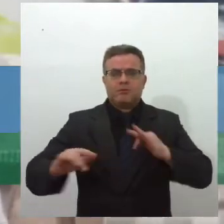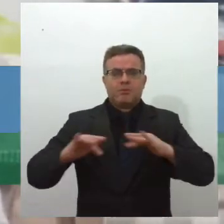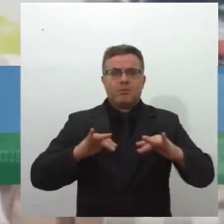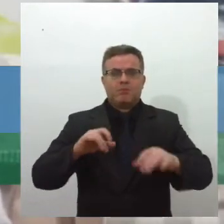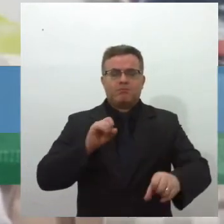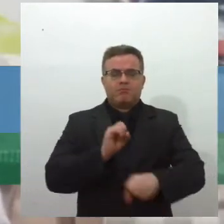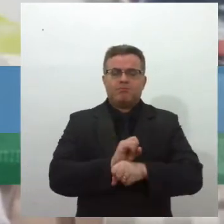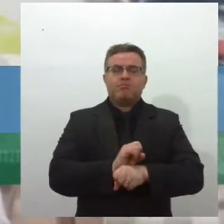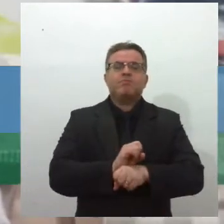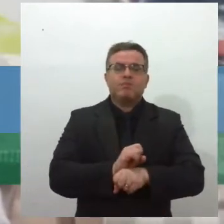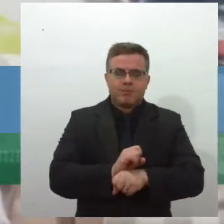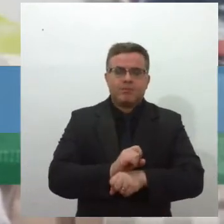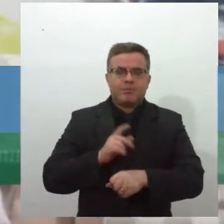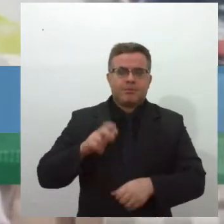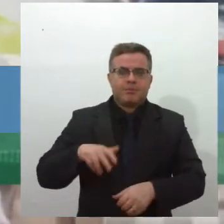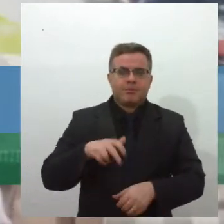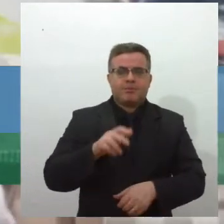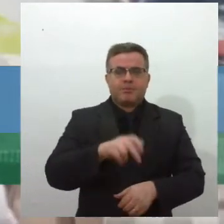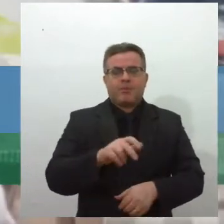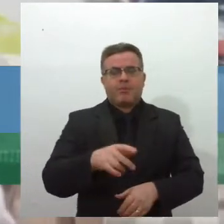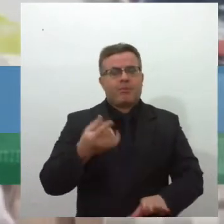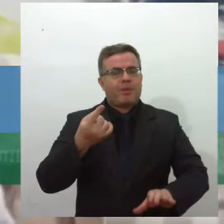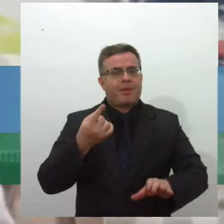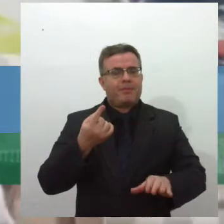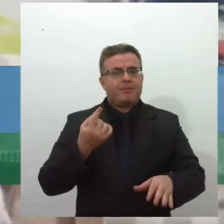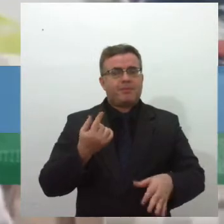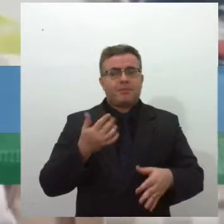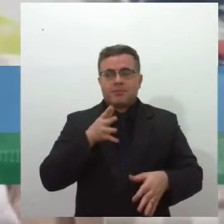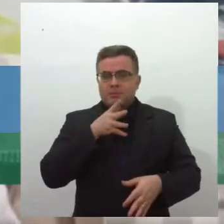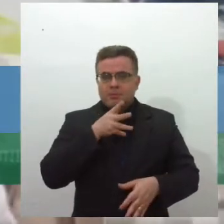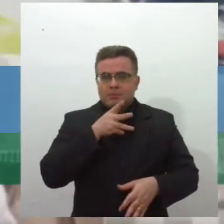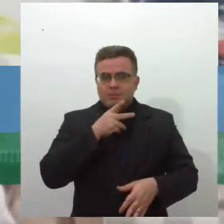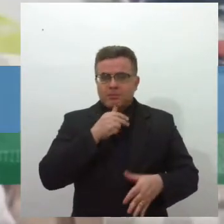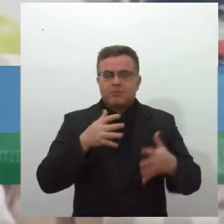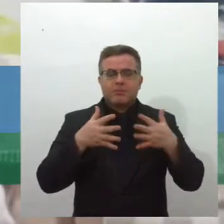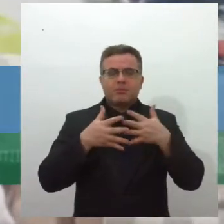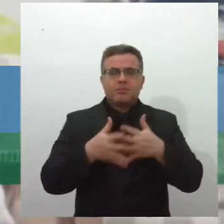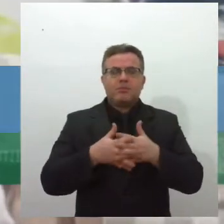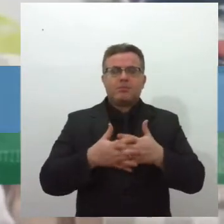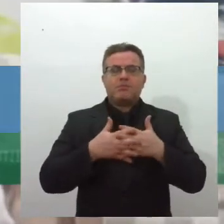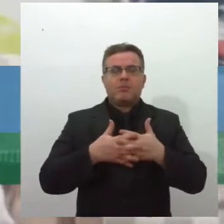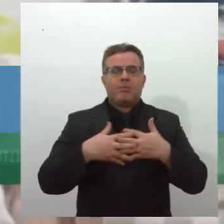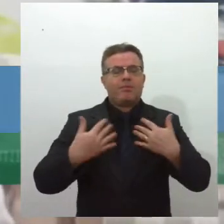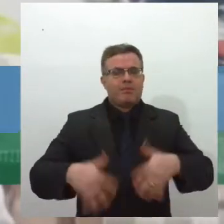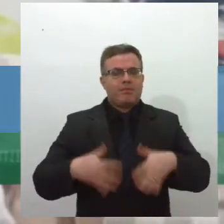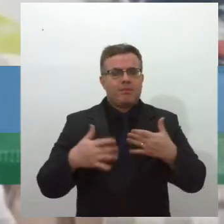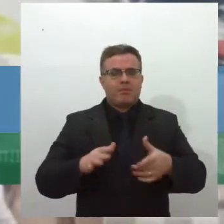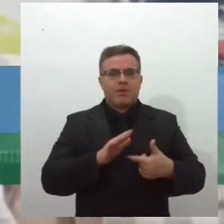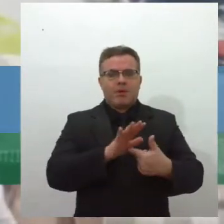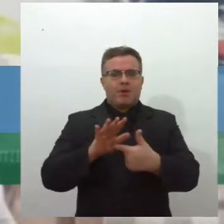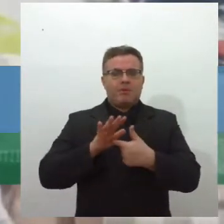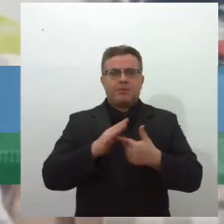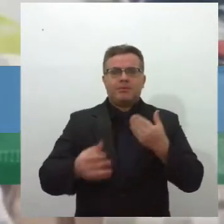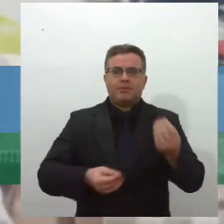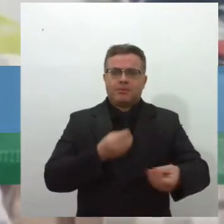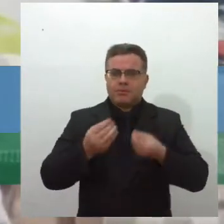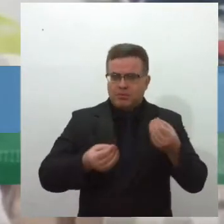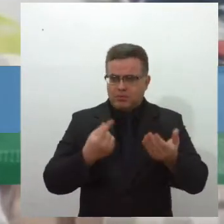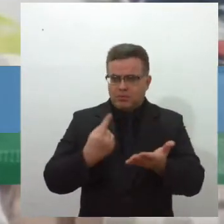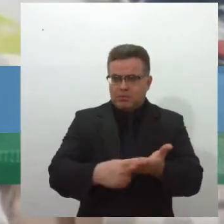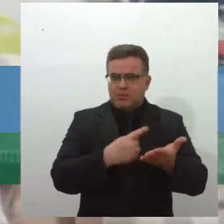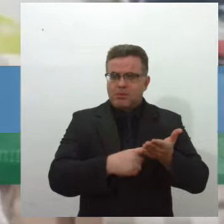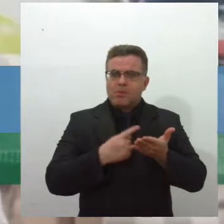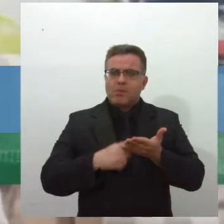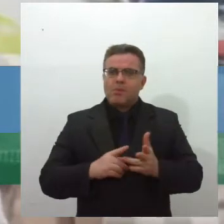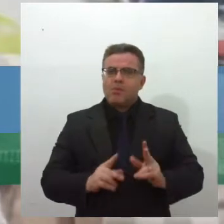estão tendo que reaprender a andar, e é um processo longo, complexo. Vários perderam a capacidade de deglutição e, com isso, estão